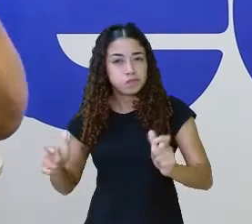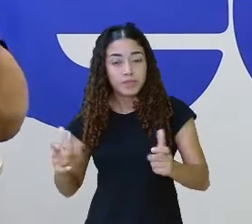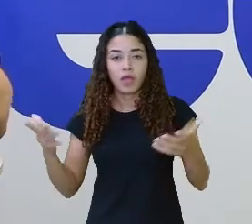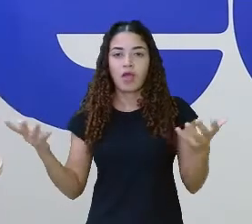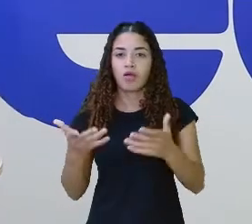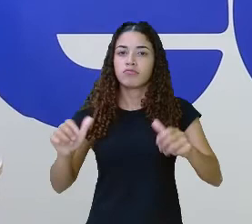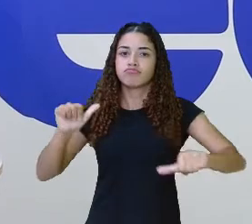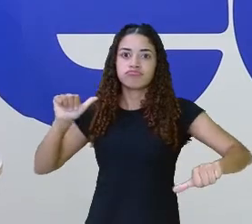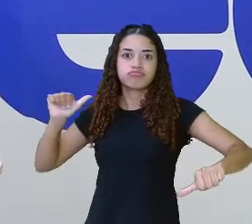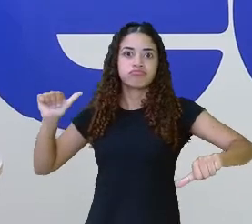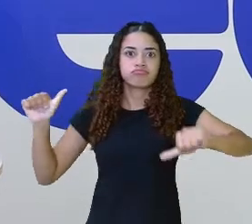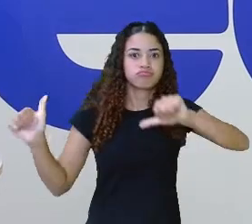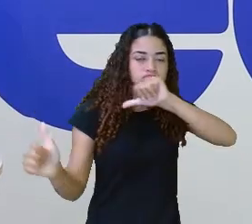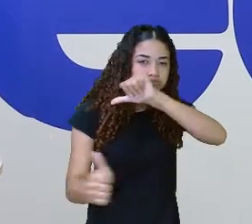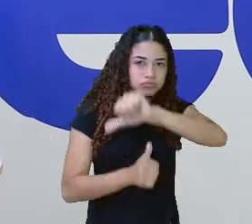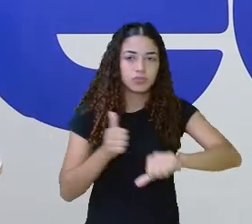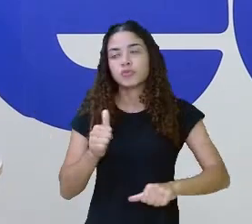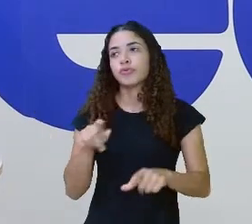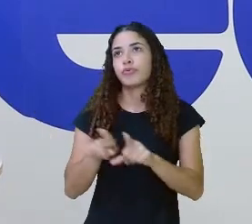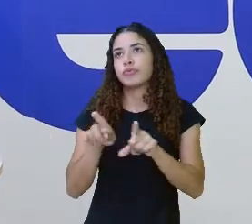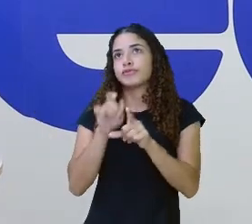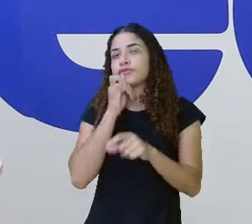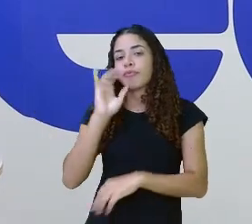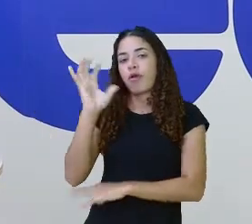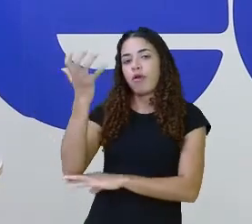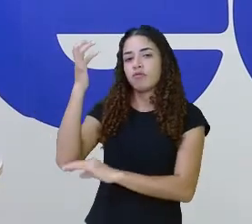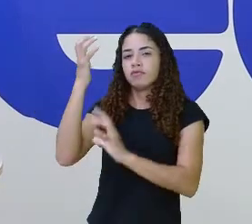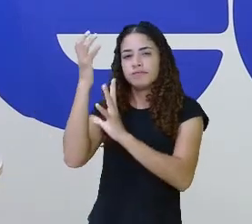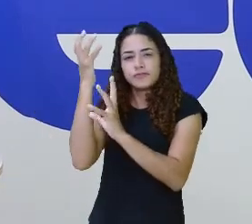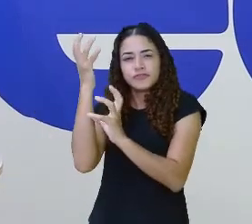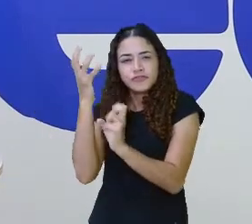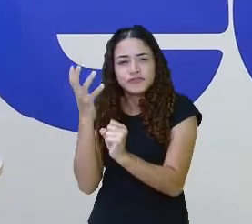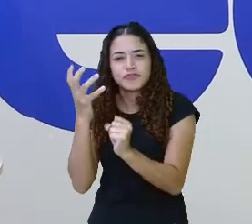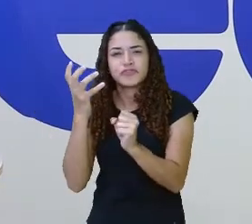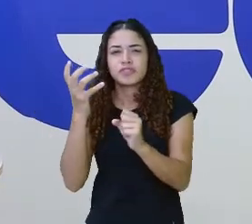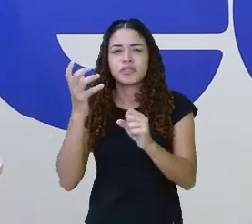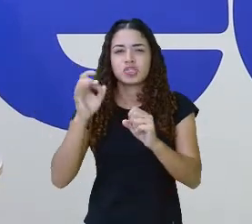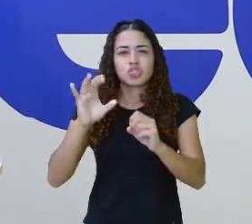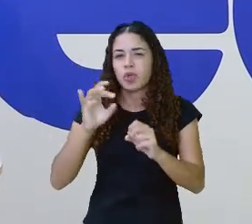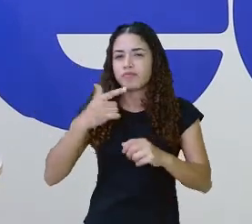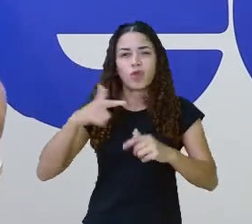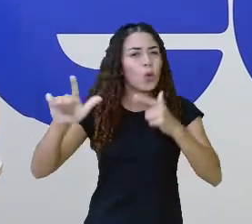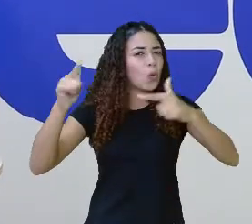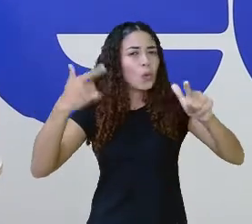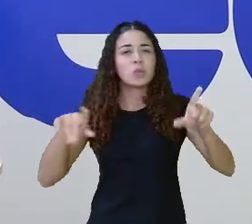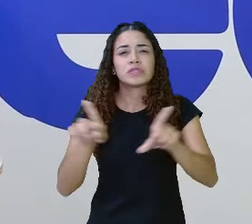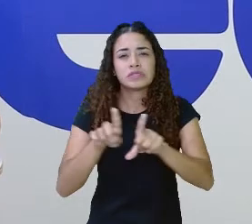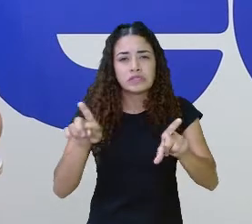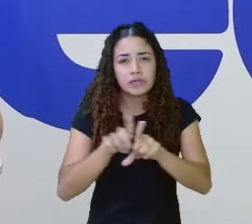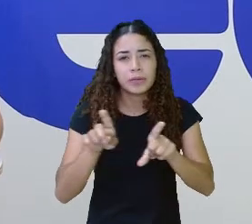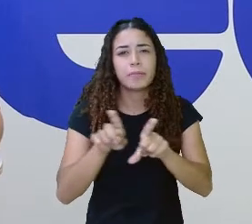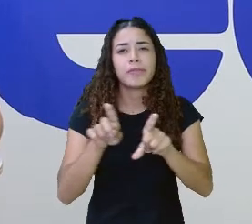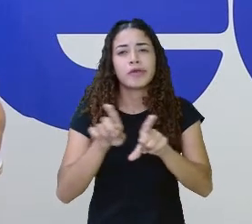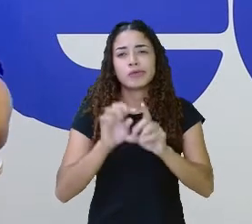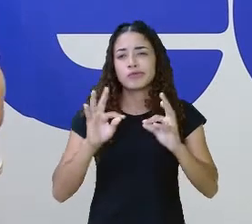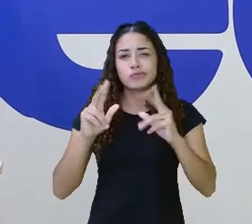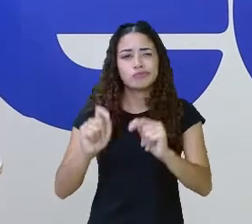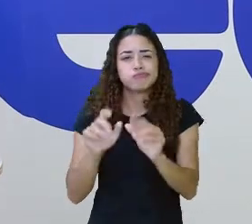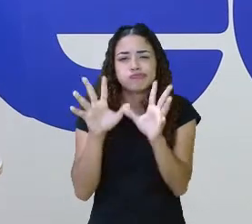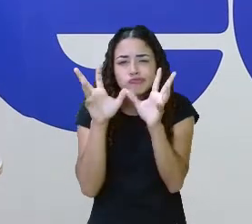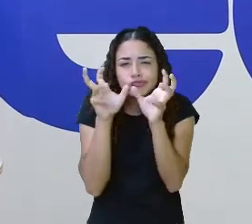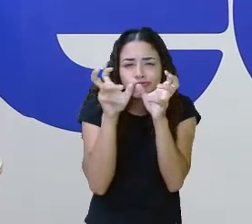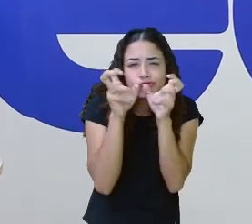aí, não só nas árvores, como nas paredes, nos monumentos, ela deixou toda essa parte aí mais escura.